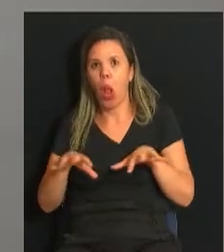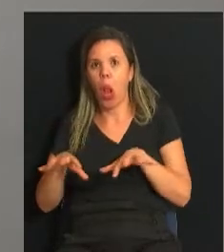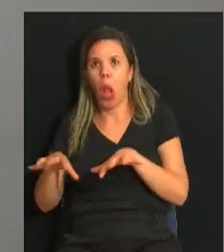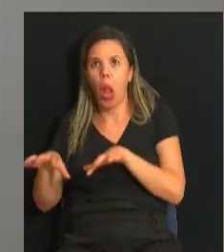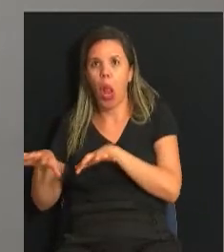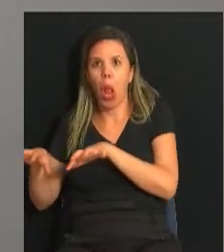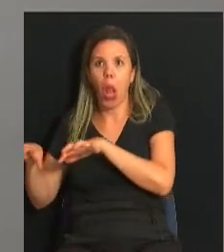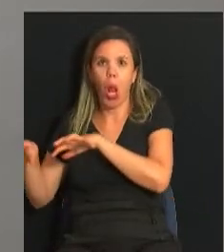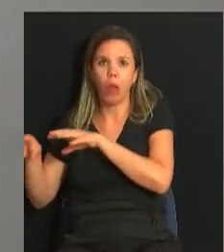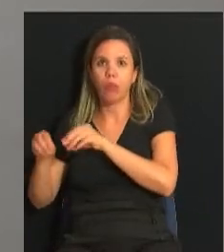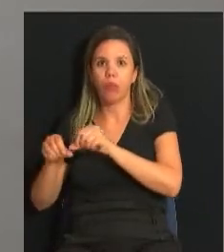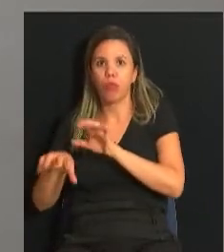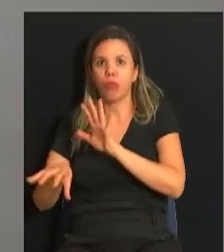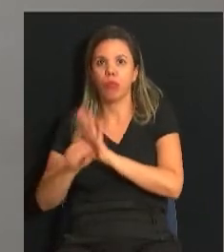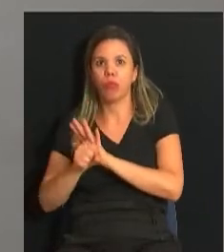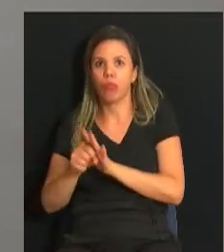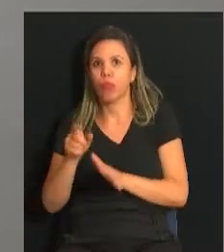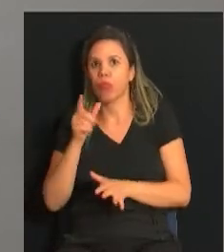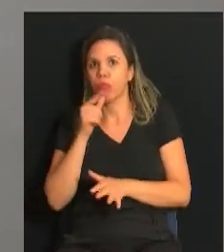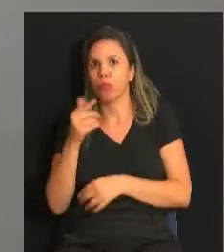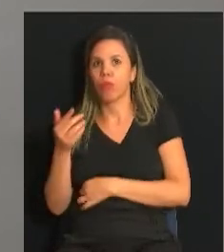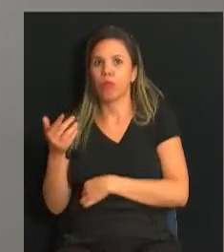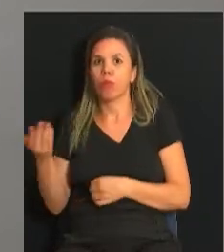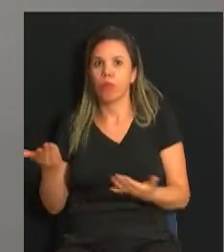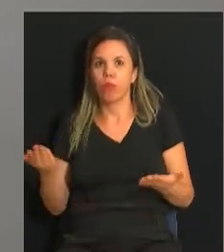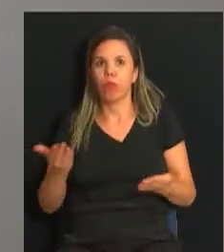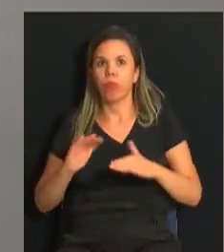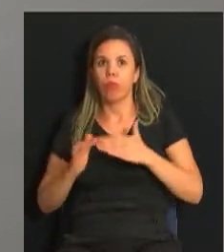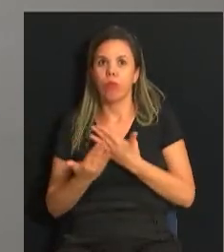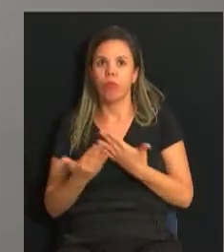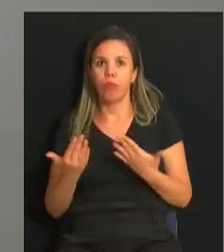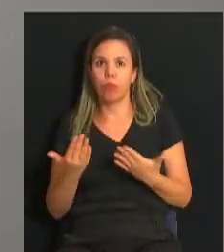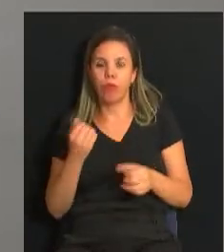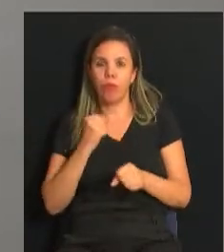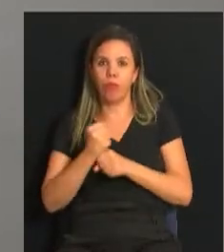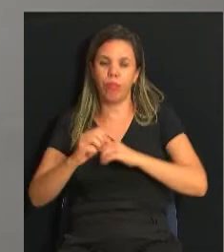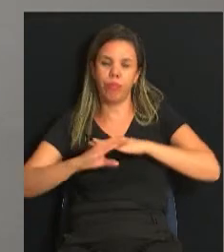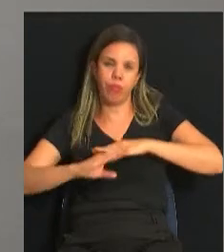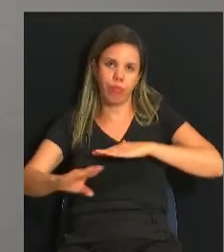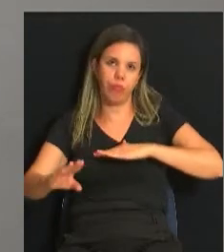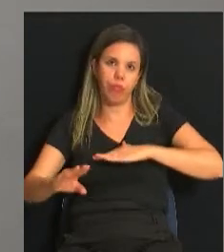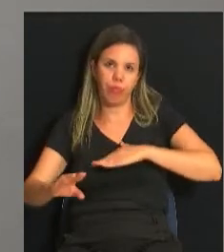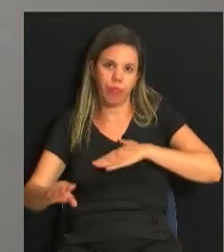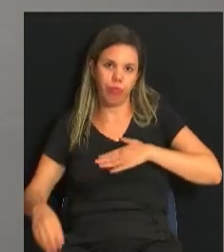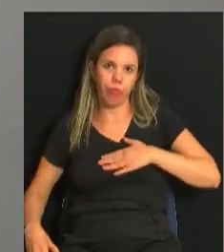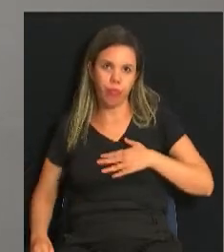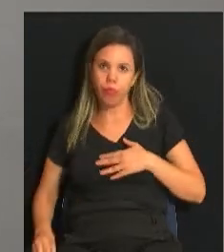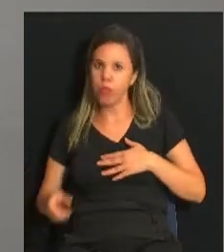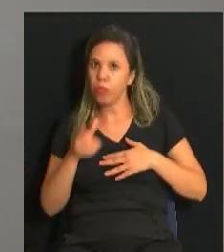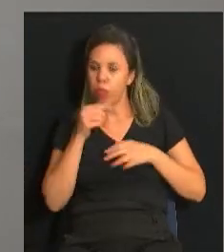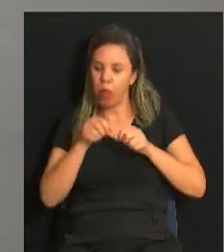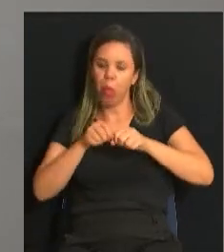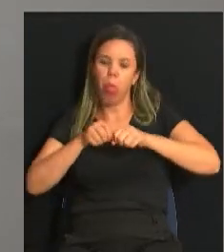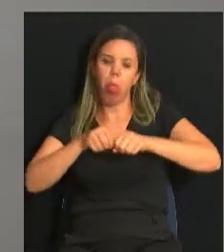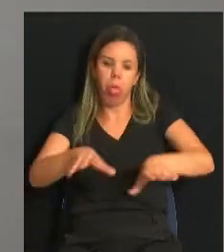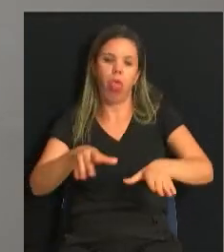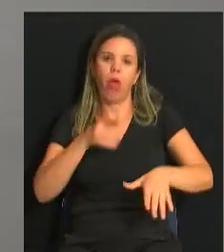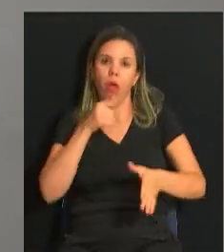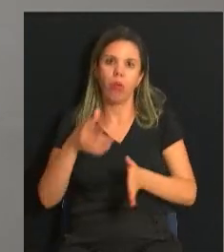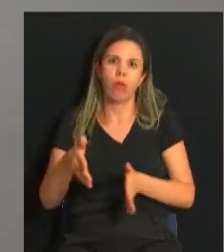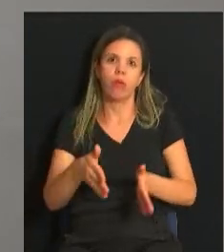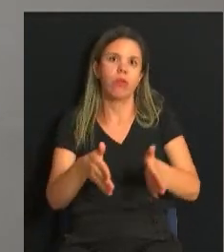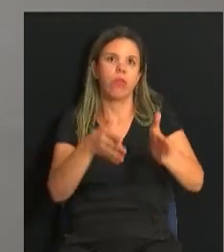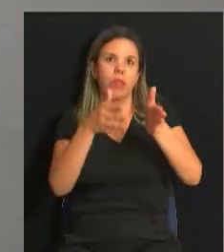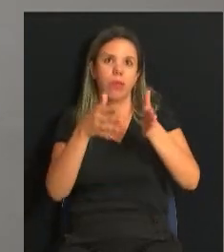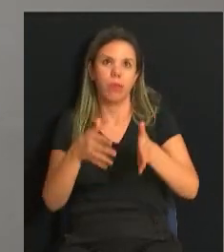a terra absorver a água então agora veio os bairros vem os pavimentos então toda água é jogada no leito do